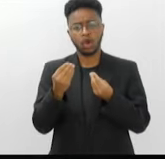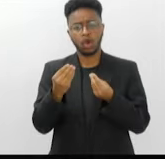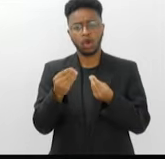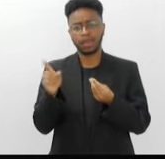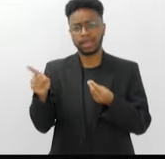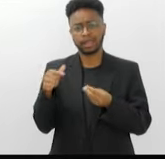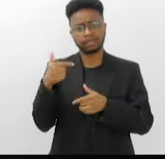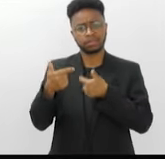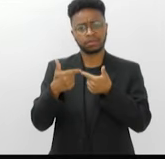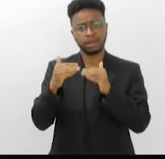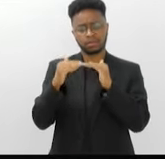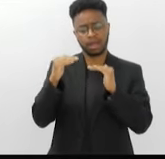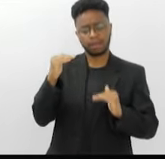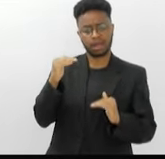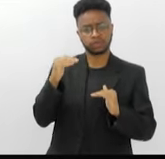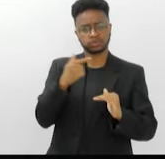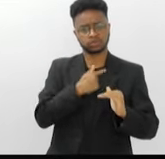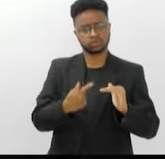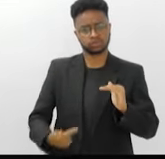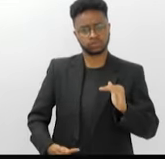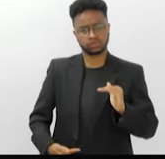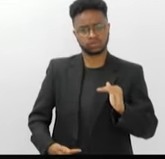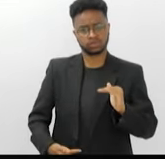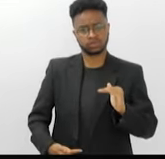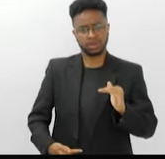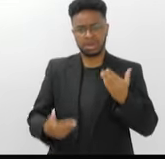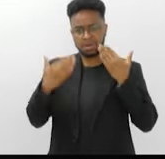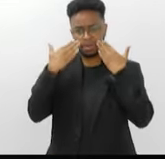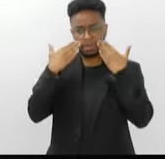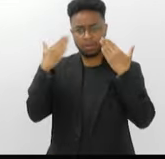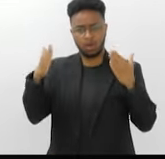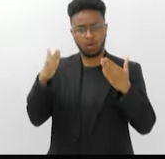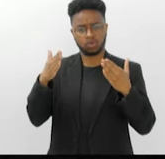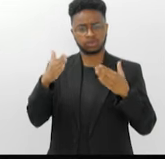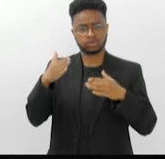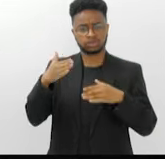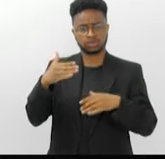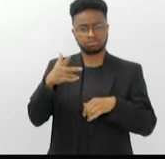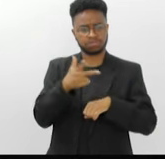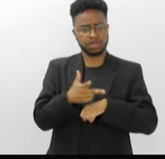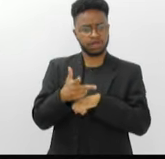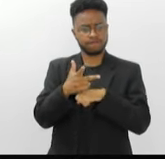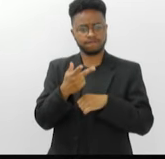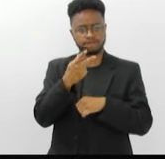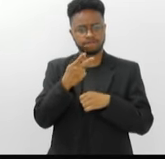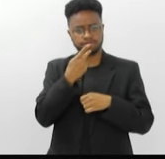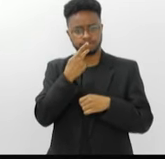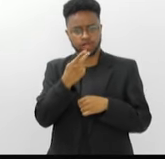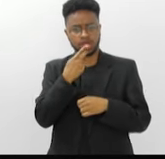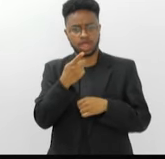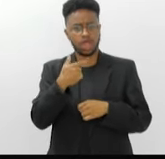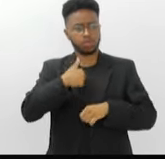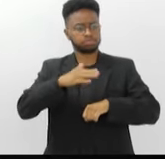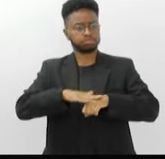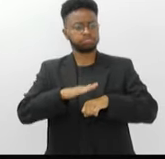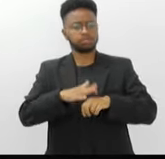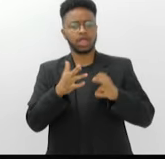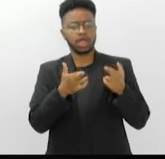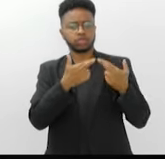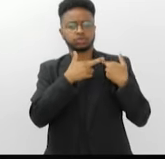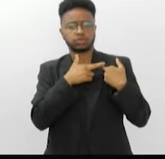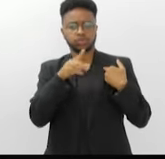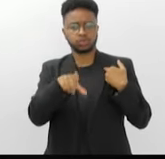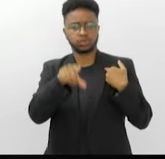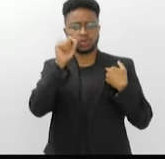subordinado do governador vira público dizer que ele é o responsável por nomear